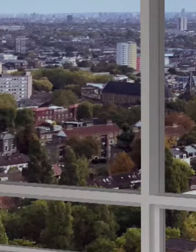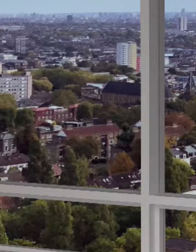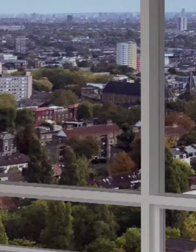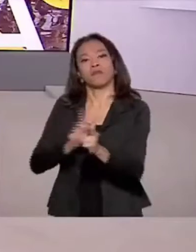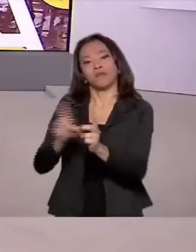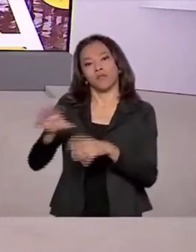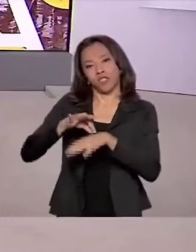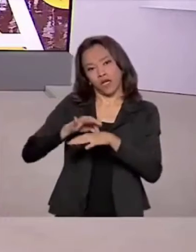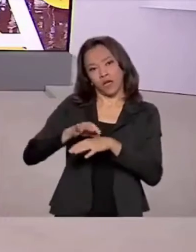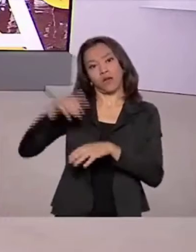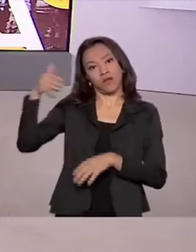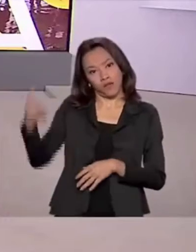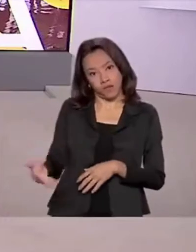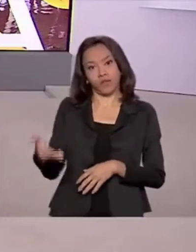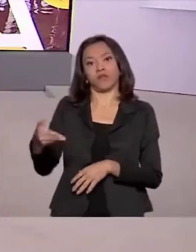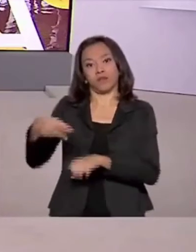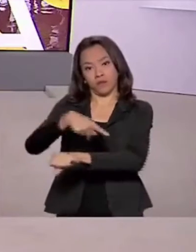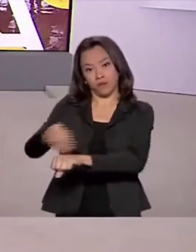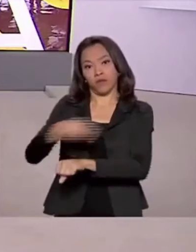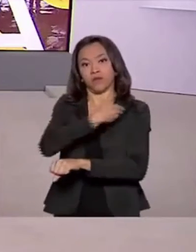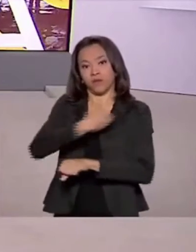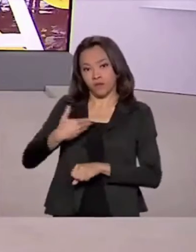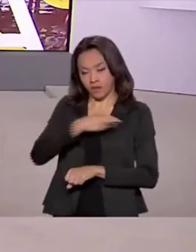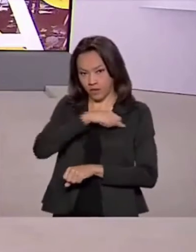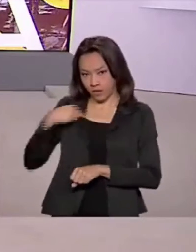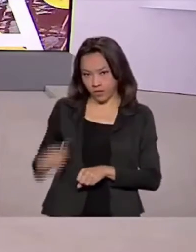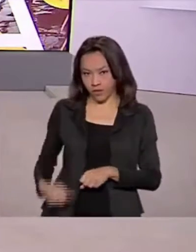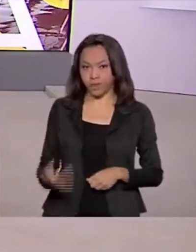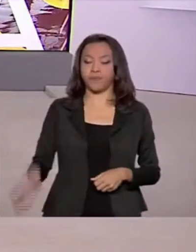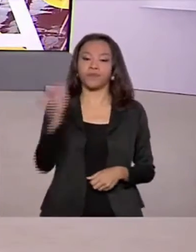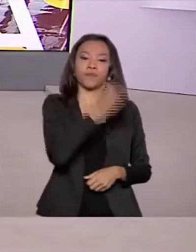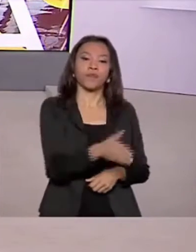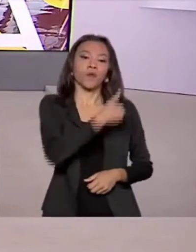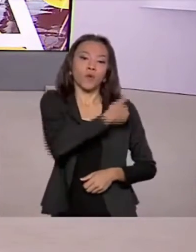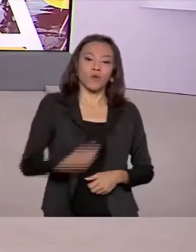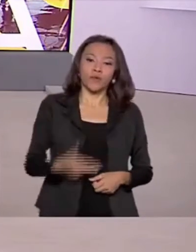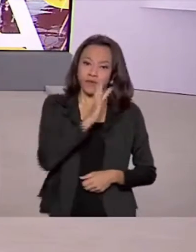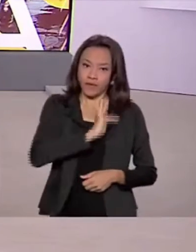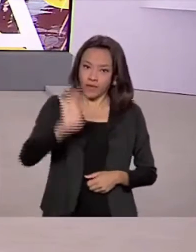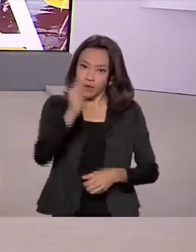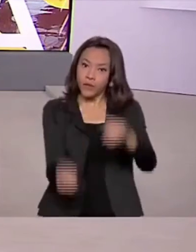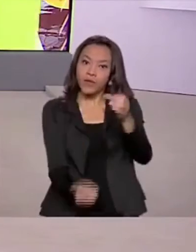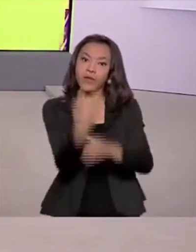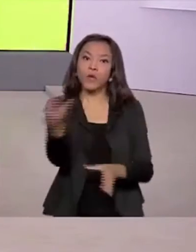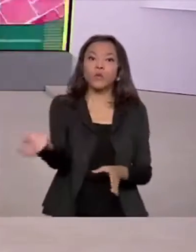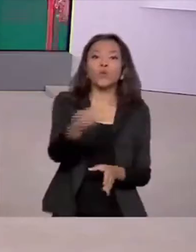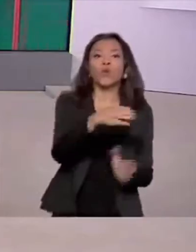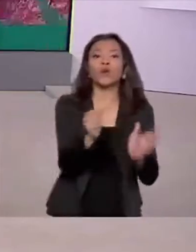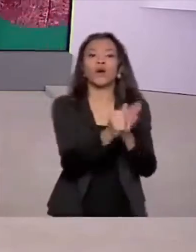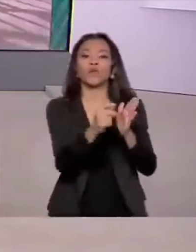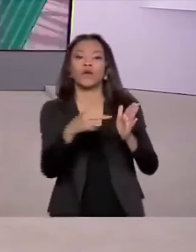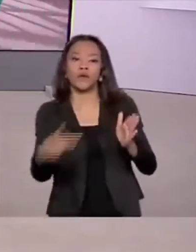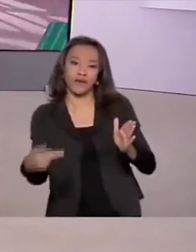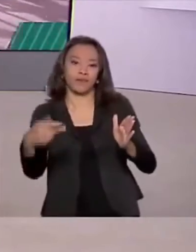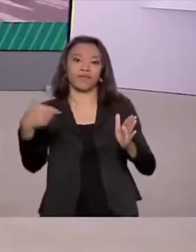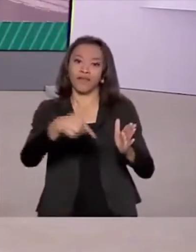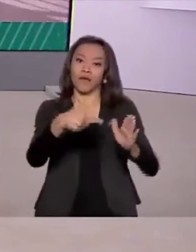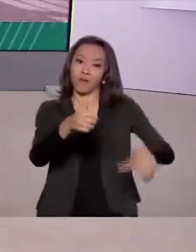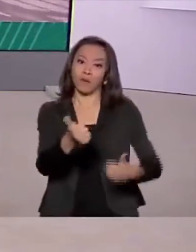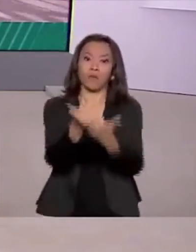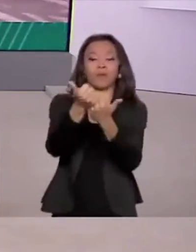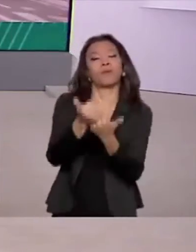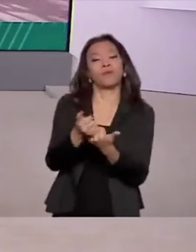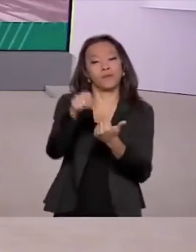coloca na tela. O governo federal criou um aplicativo para o Auxílio Brasil, o novo programa social do governo federal. Uma